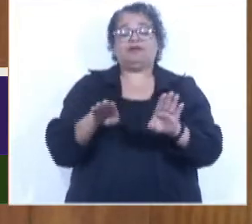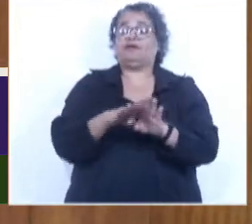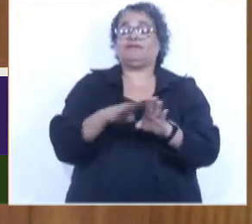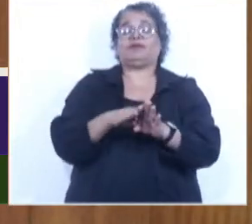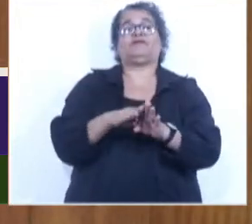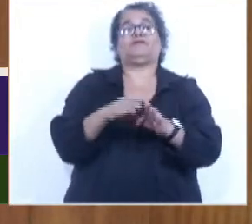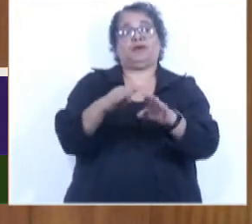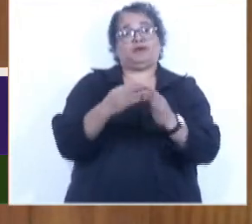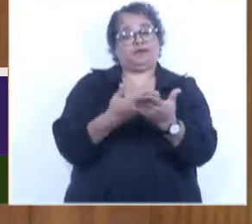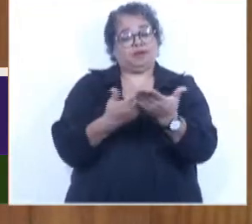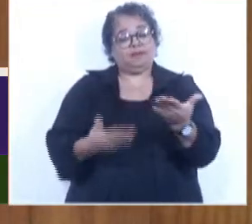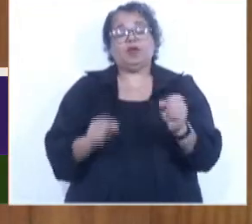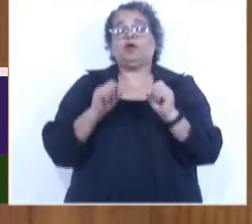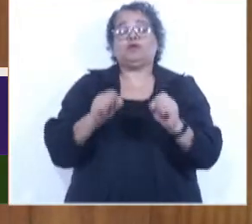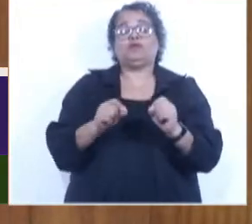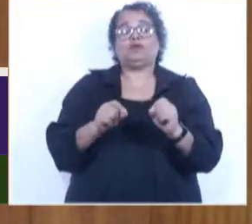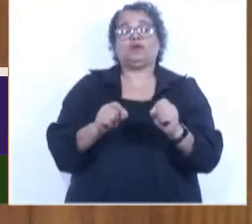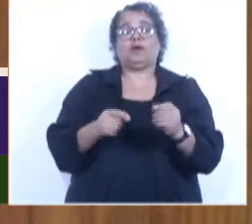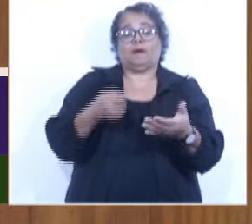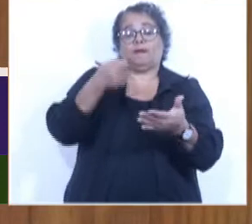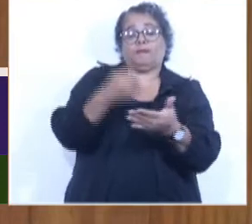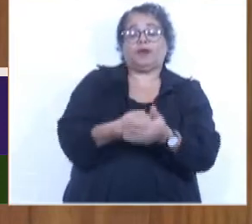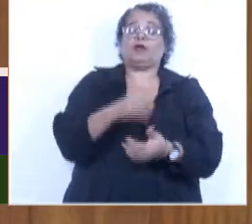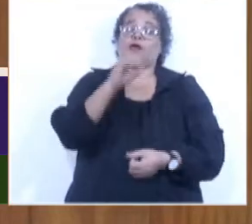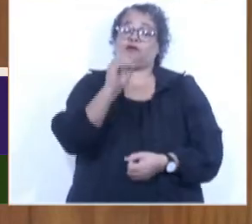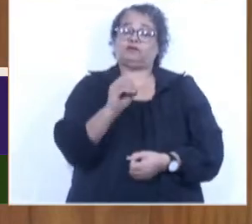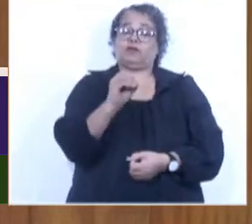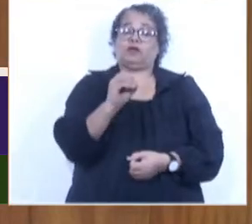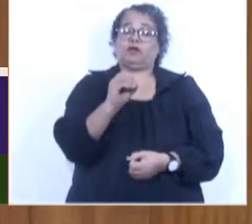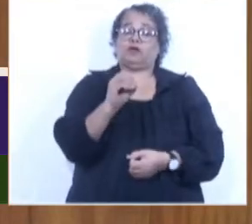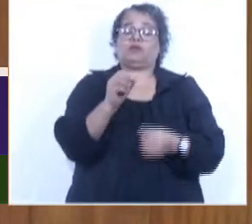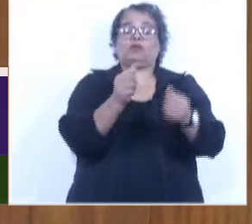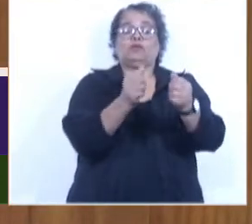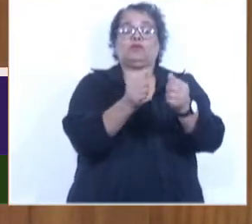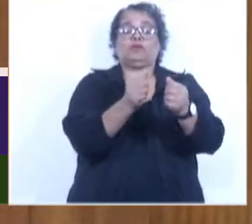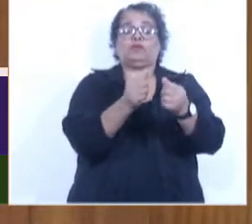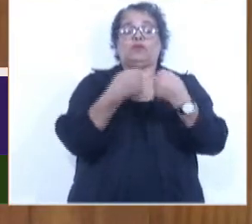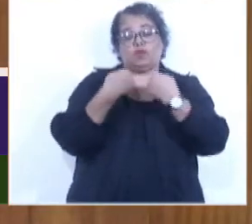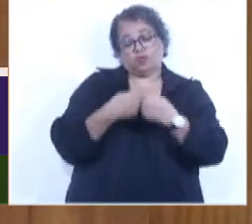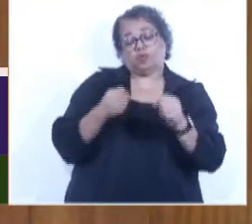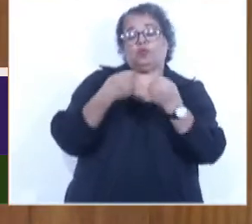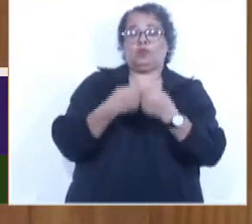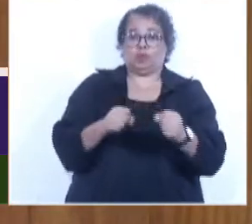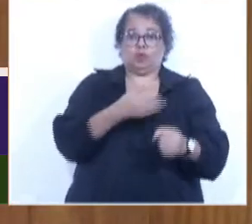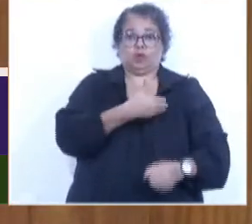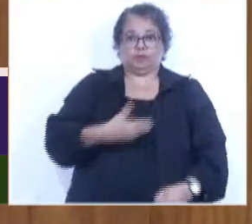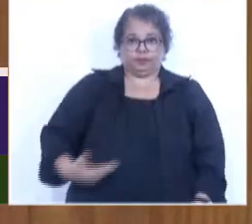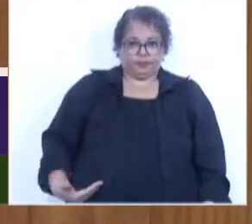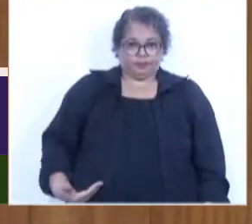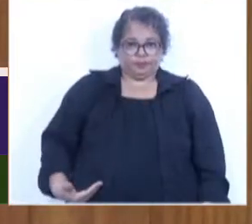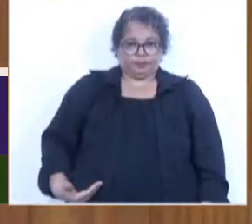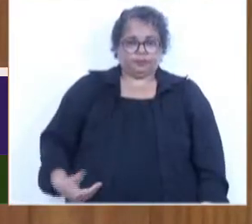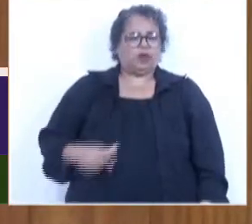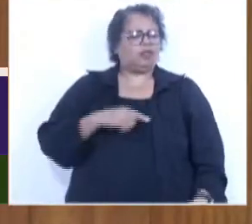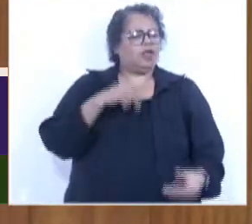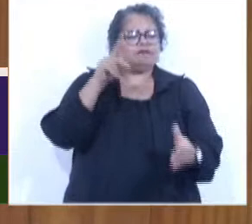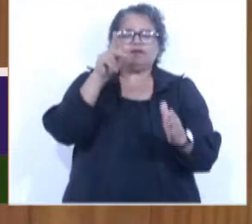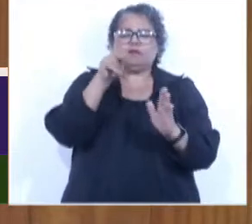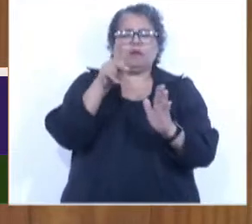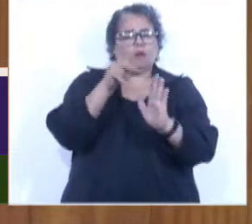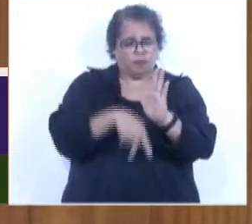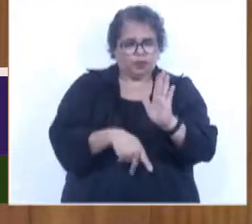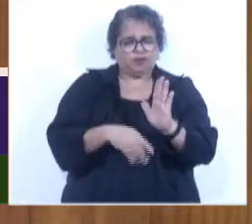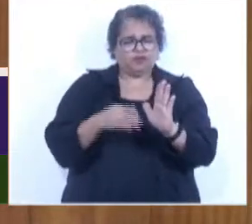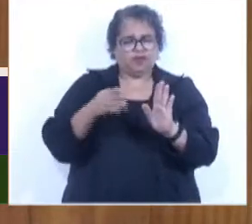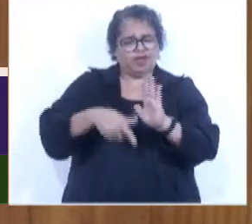sobre a tarifa Zero no transporte coletivo houve um projeto protocolado nessa casa aqui antes